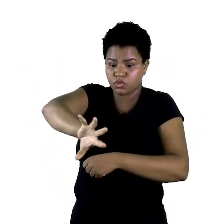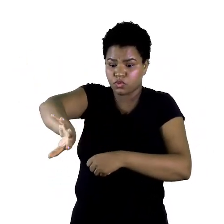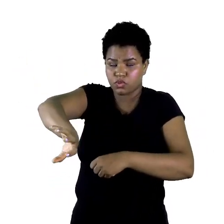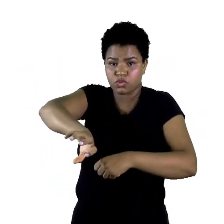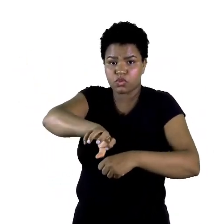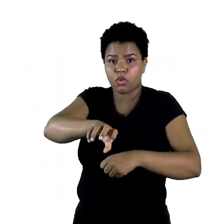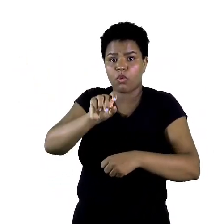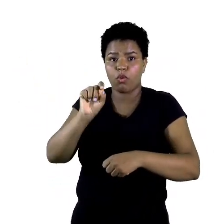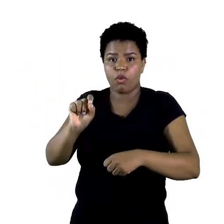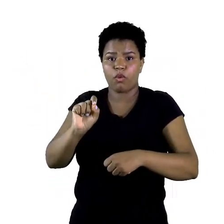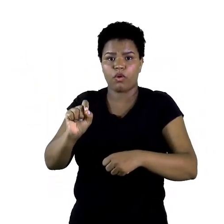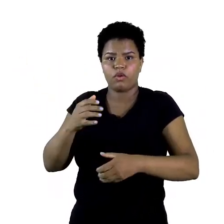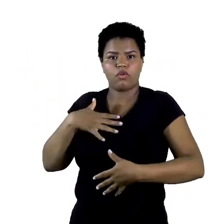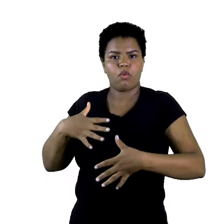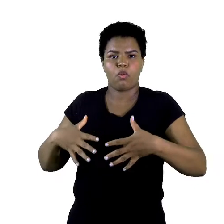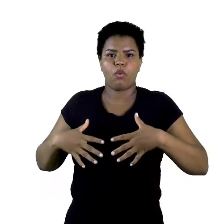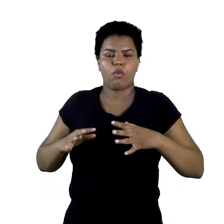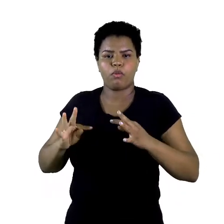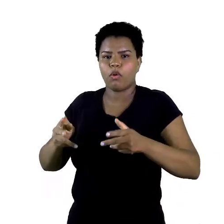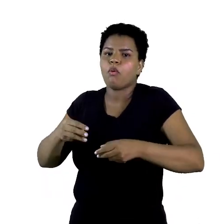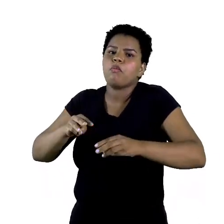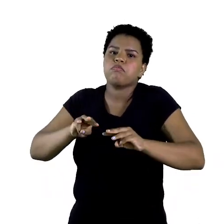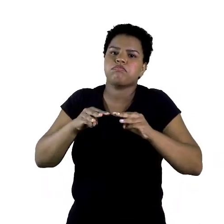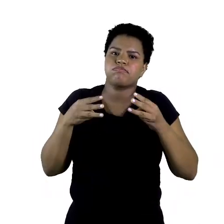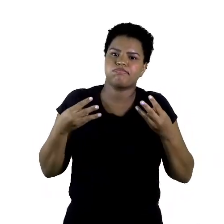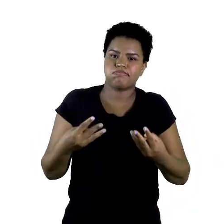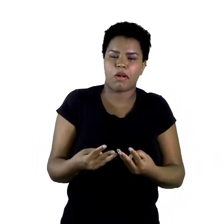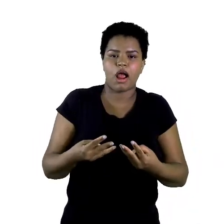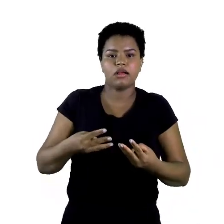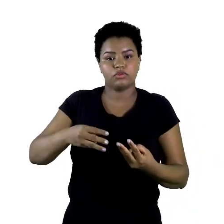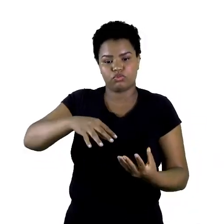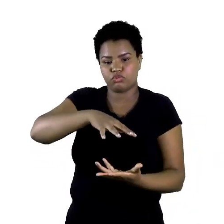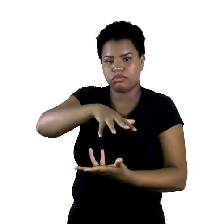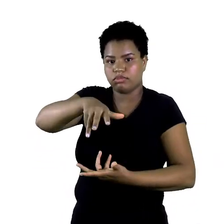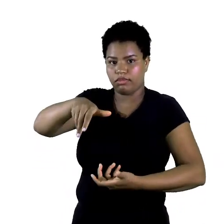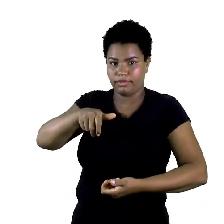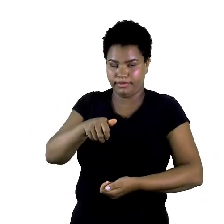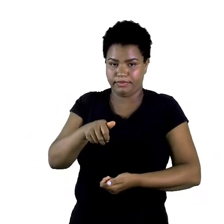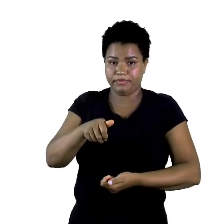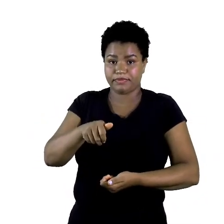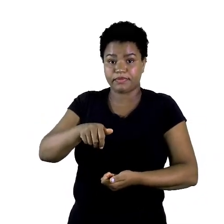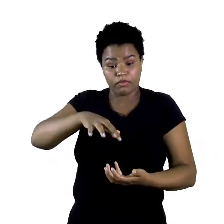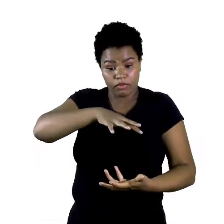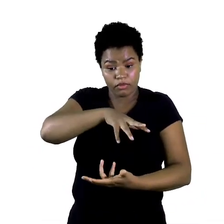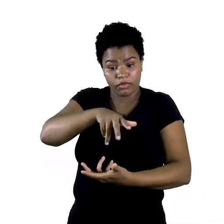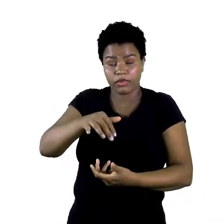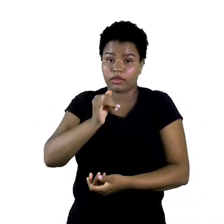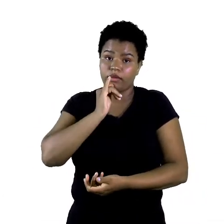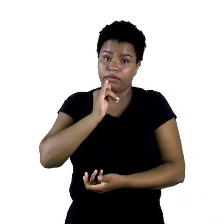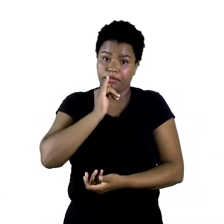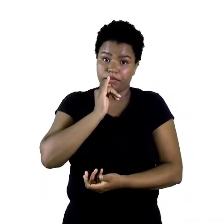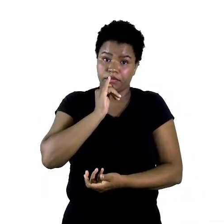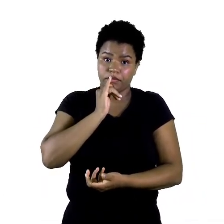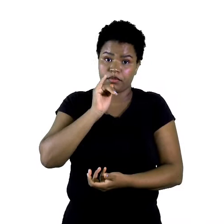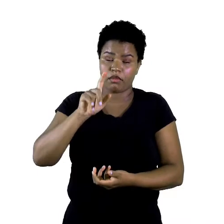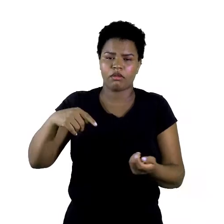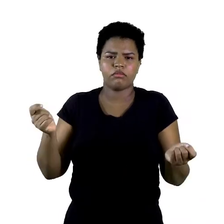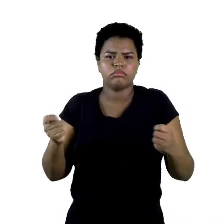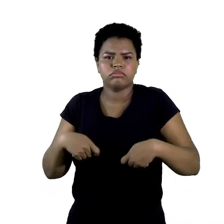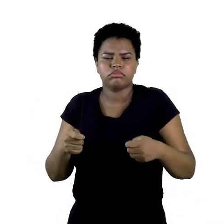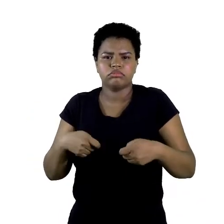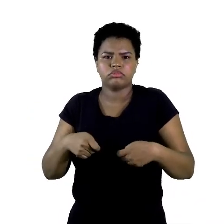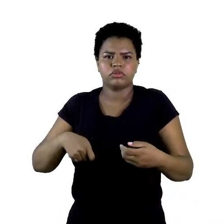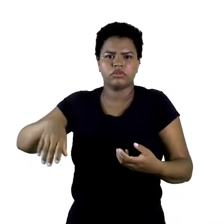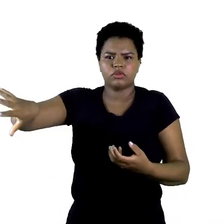entre todos os corpos com massa com o planeta Terra. O planeta Terra, por exemplo, é capaz de atrair